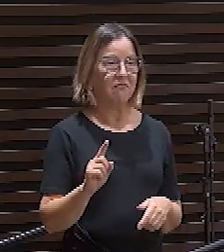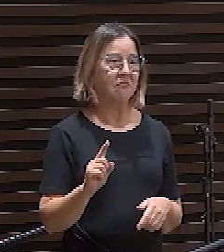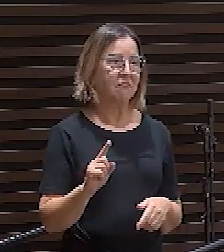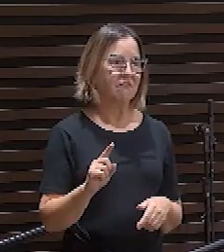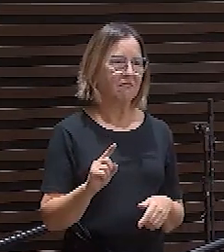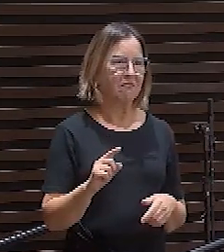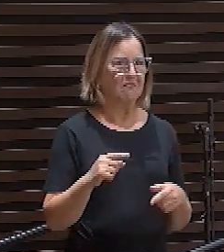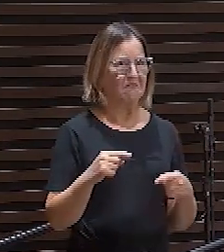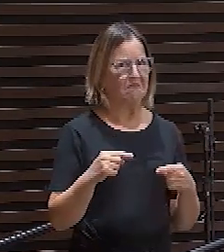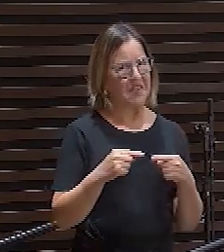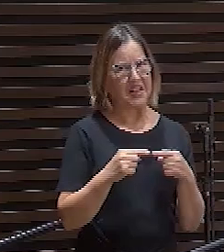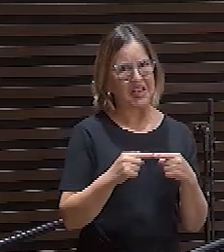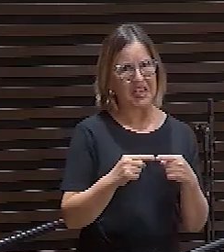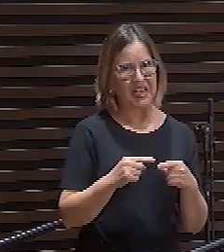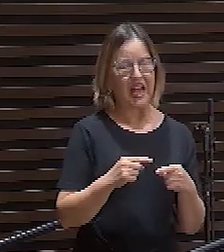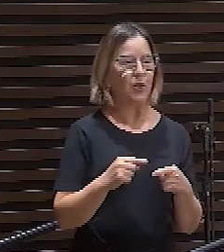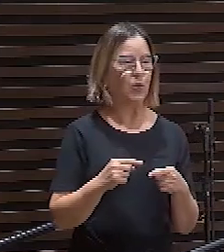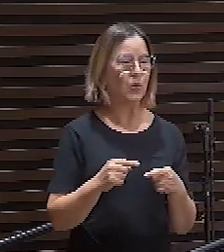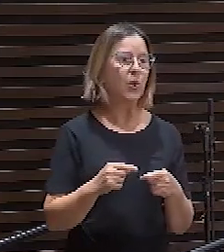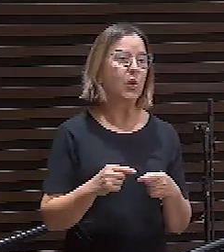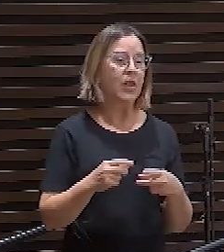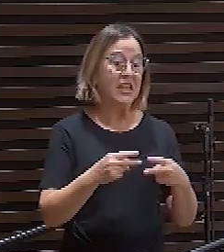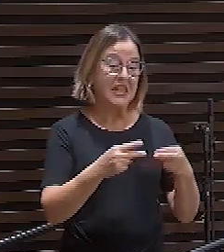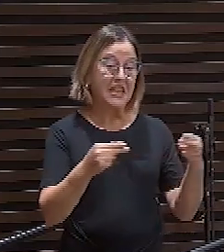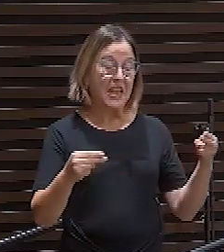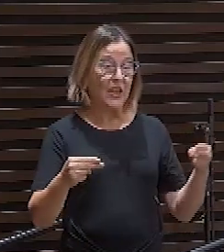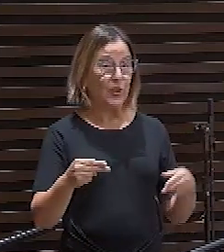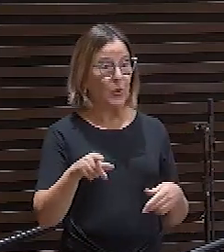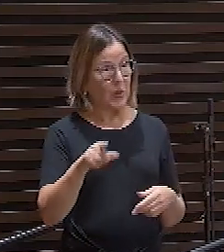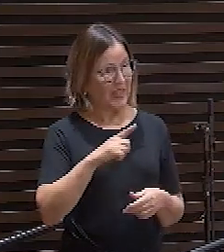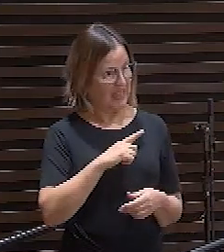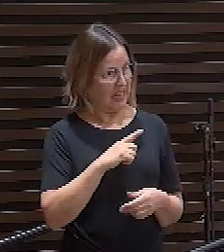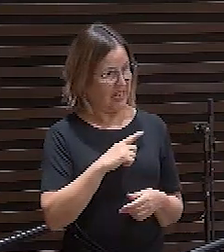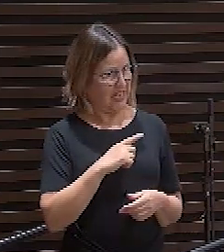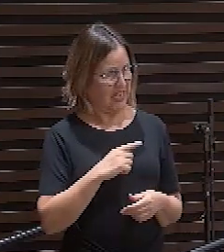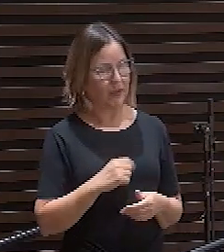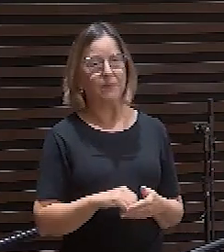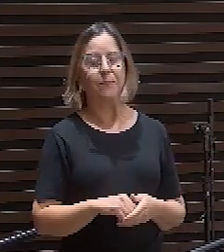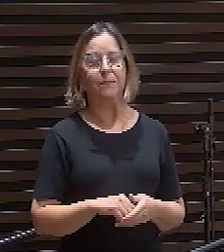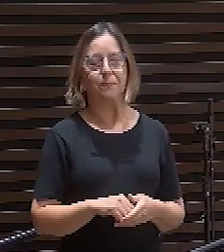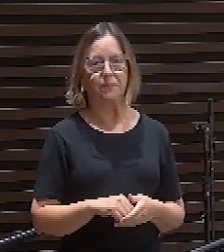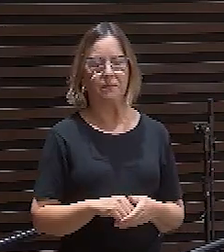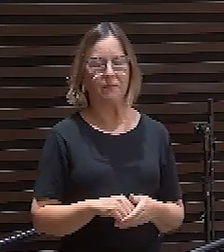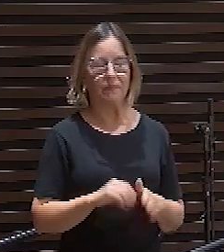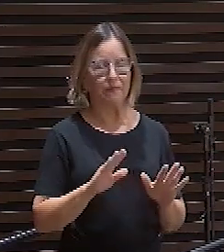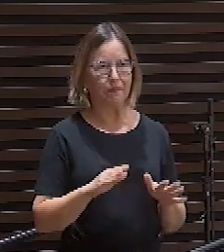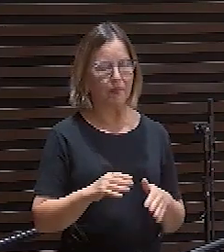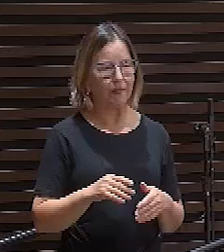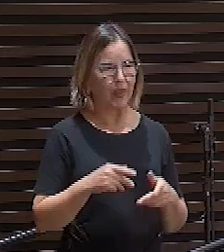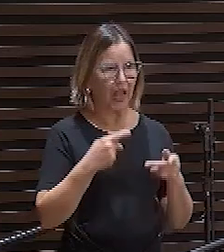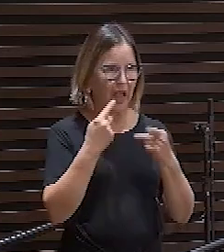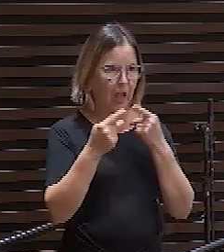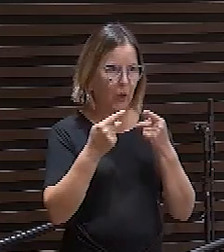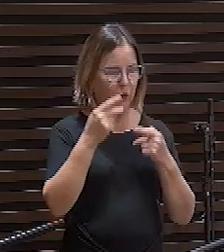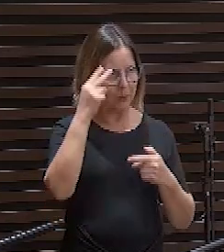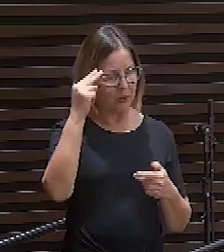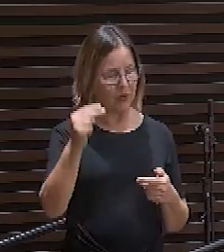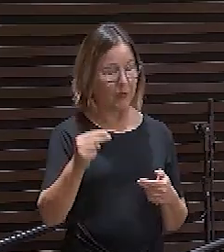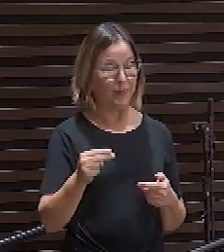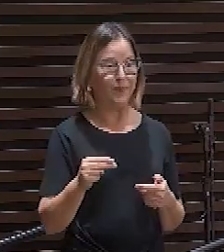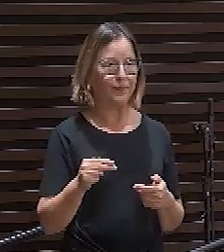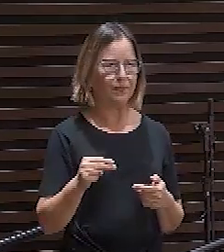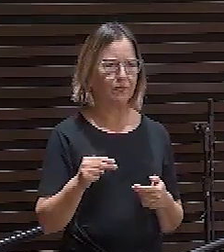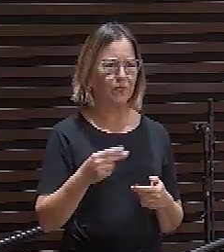lhe proferiu uma das parábolas, dizendo: O campo de um homem rico produziu com abundância.